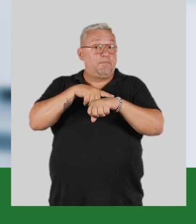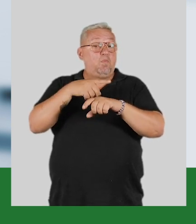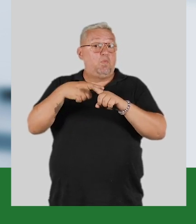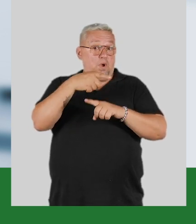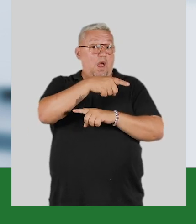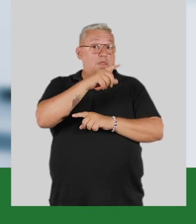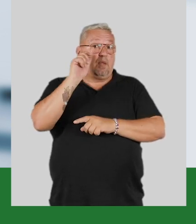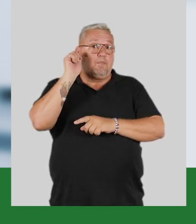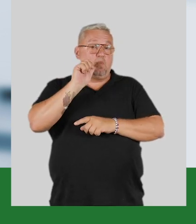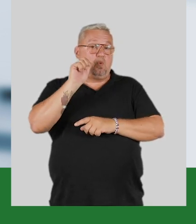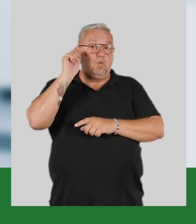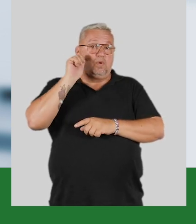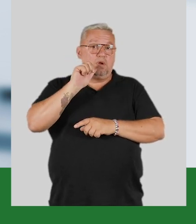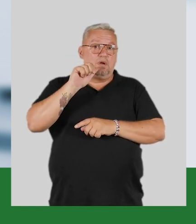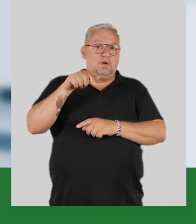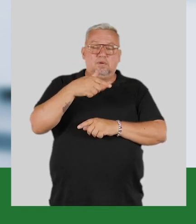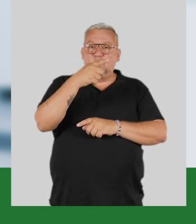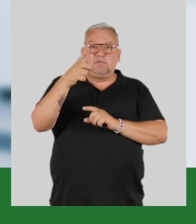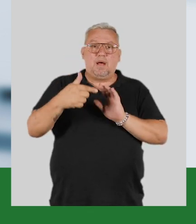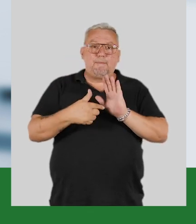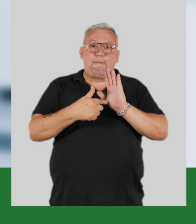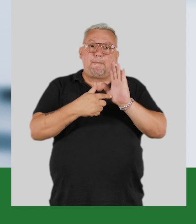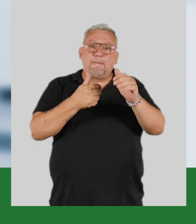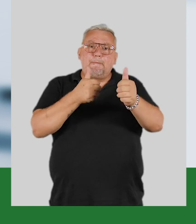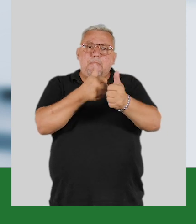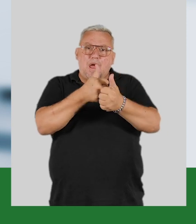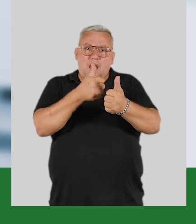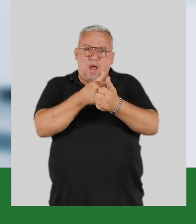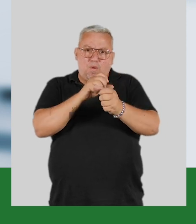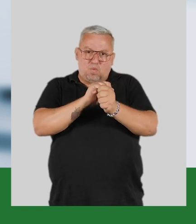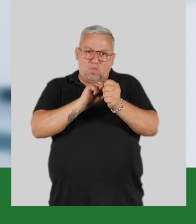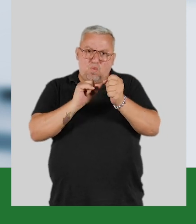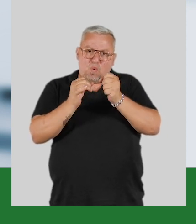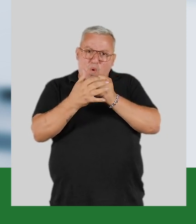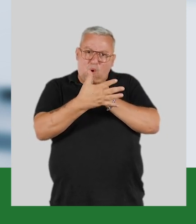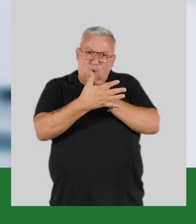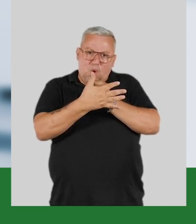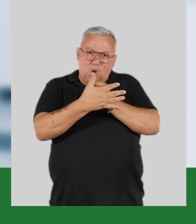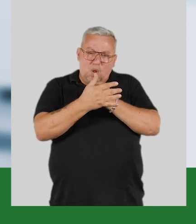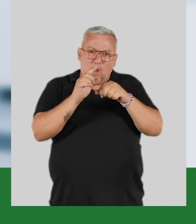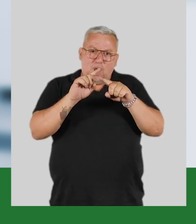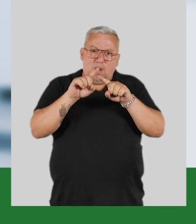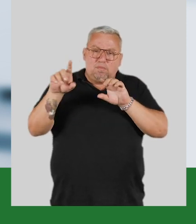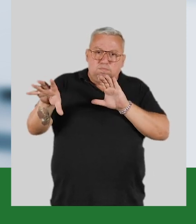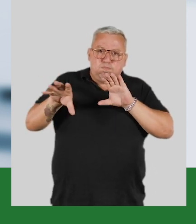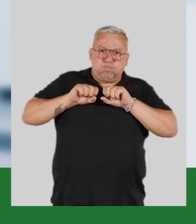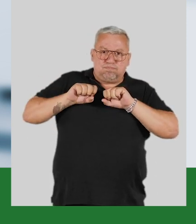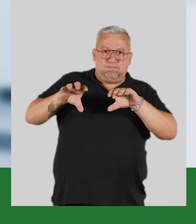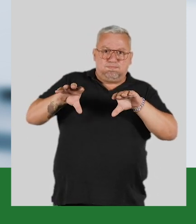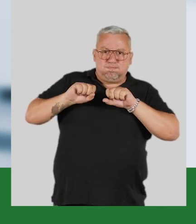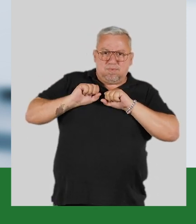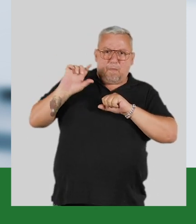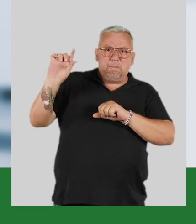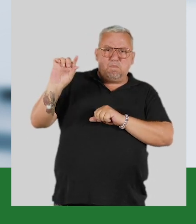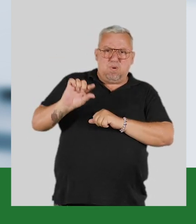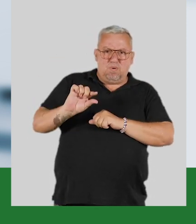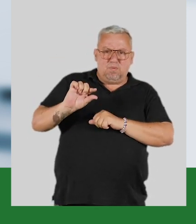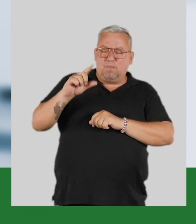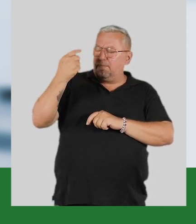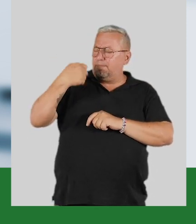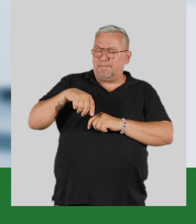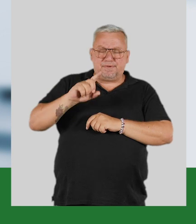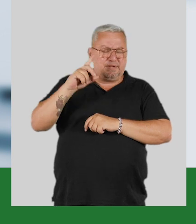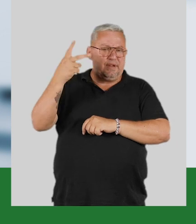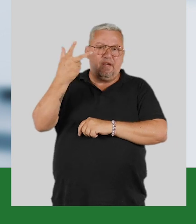essa mulher não está exposta, ela tem baixo risco de infecção e, por isso, não há necessidade de